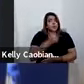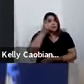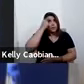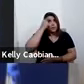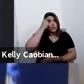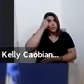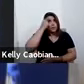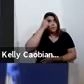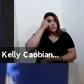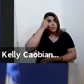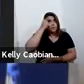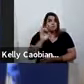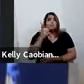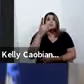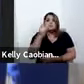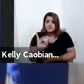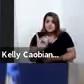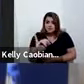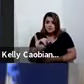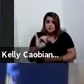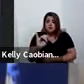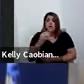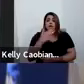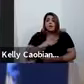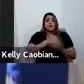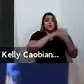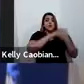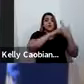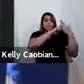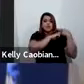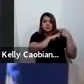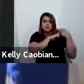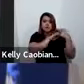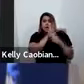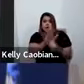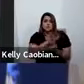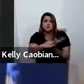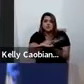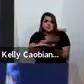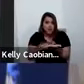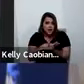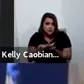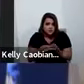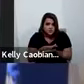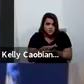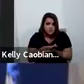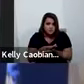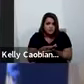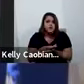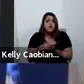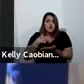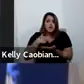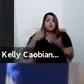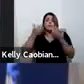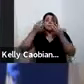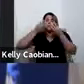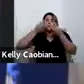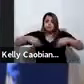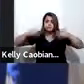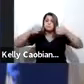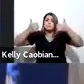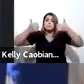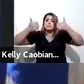sua responsabilidade social nesse momento lhe traria muito mais desgaste, e lhe trouxe muito mais